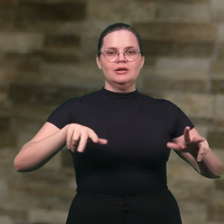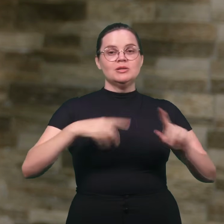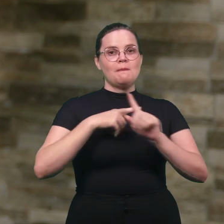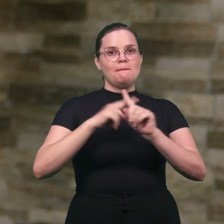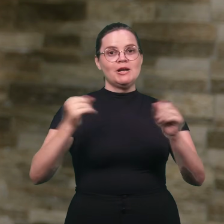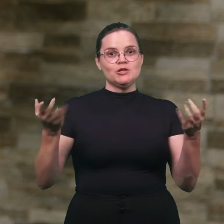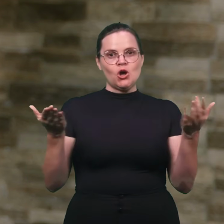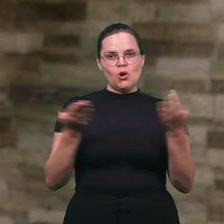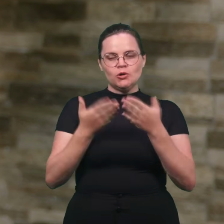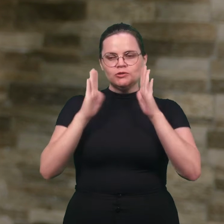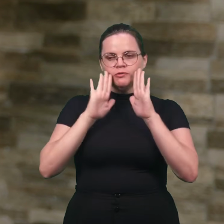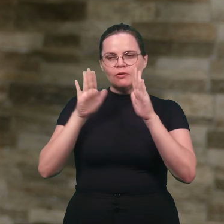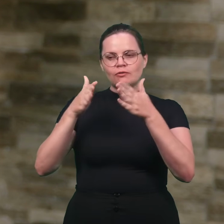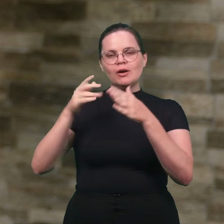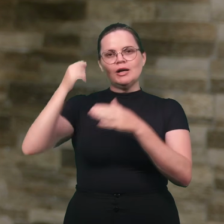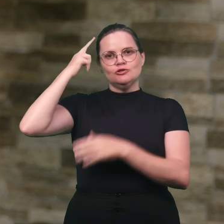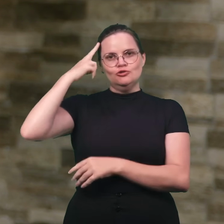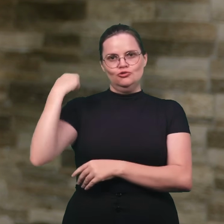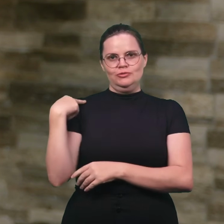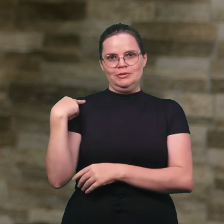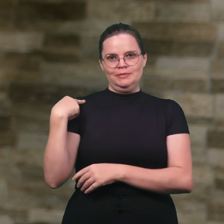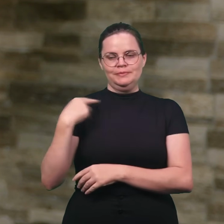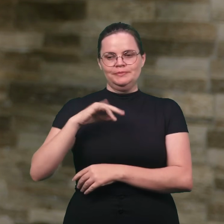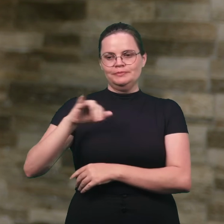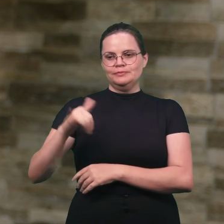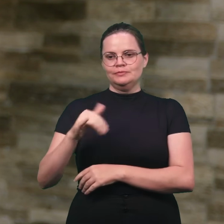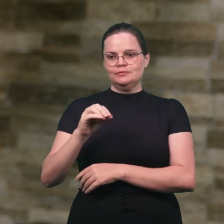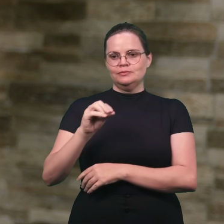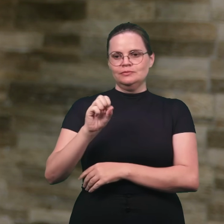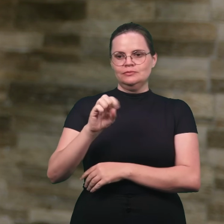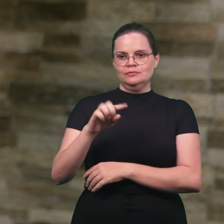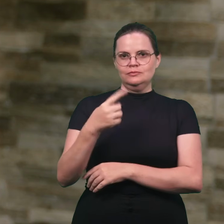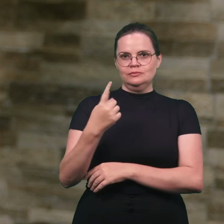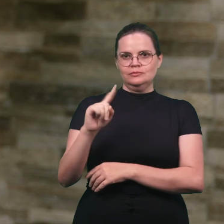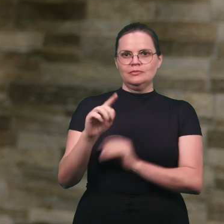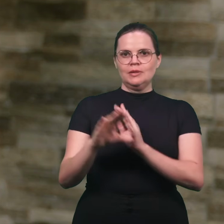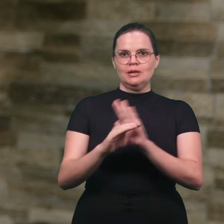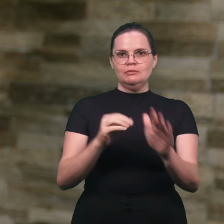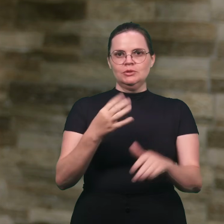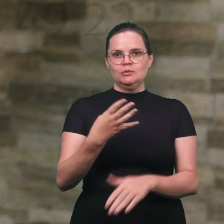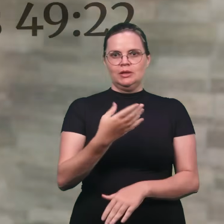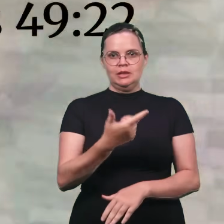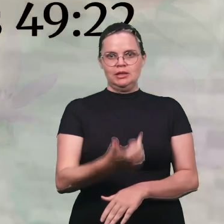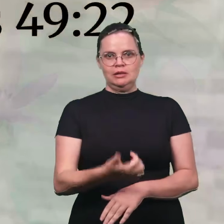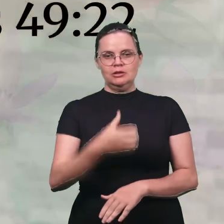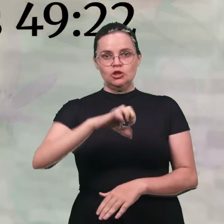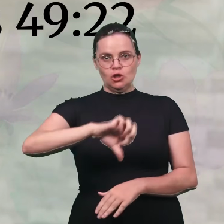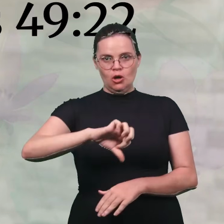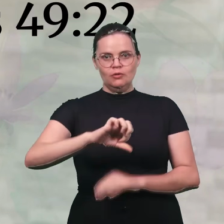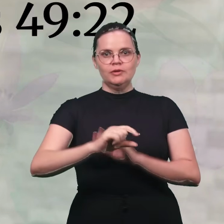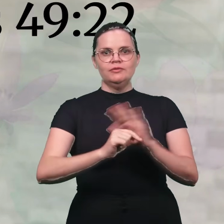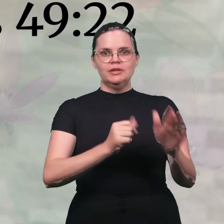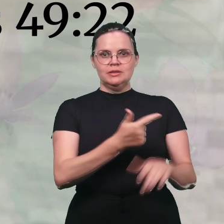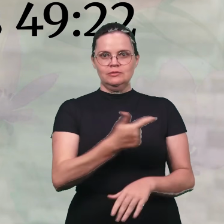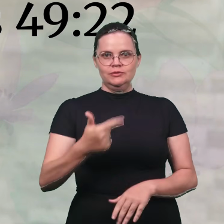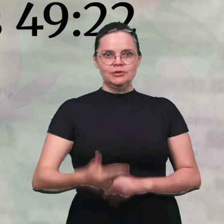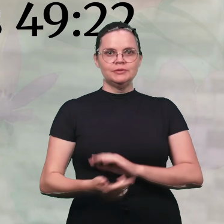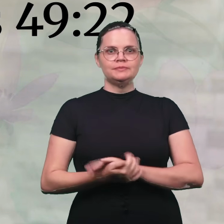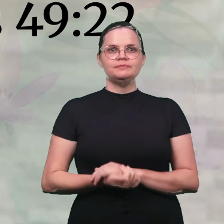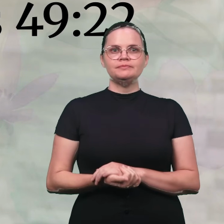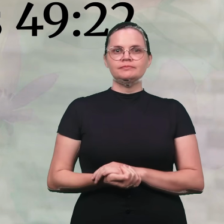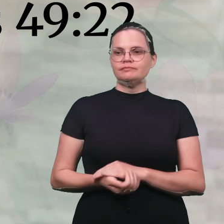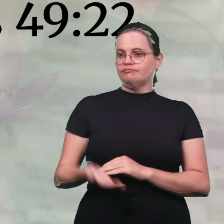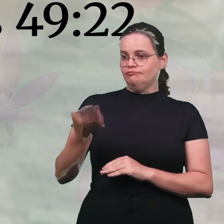falar especialmente de José, no capítulo 49, verso 22, que diz assim: José é um